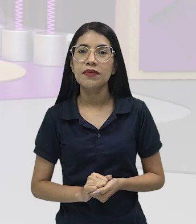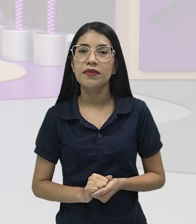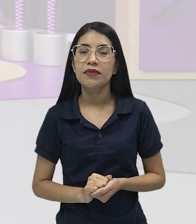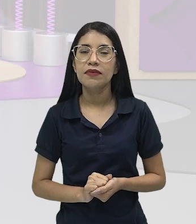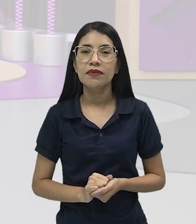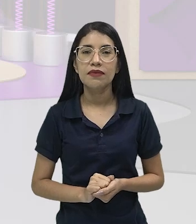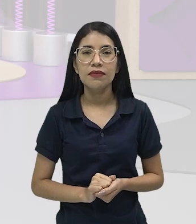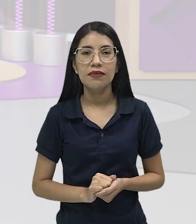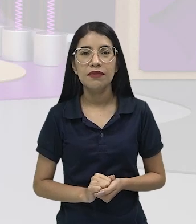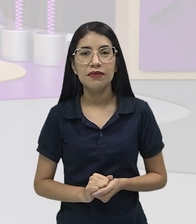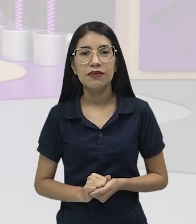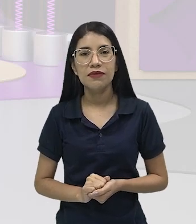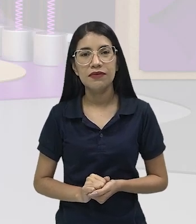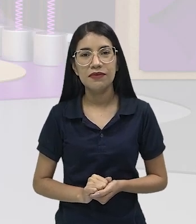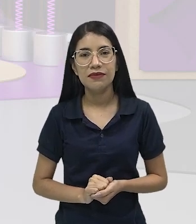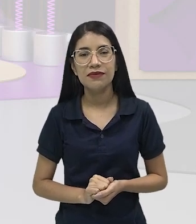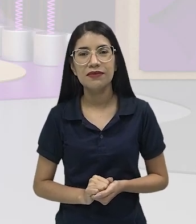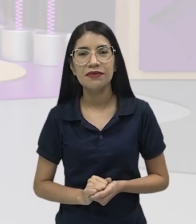que o teu